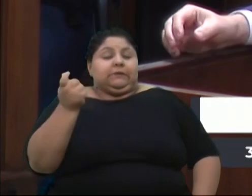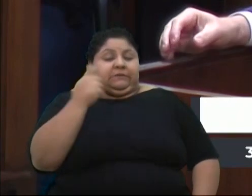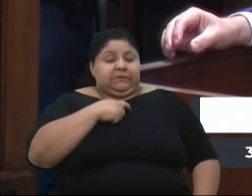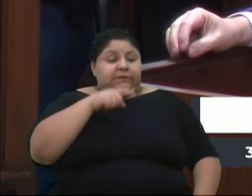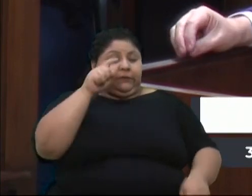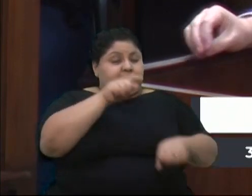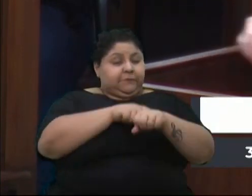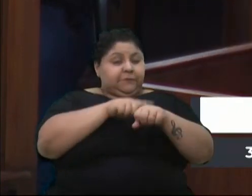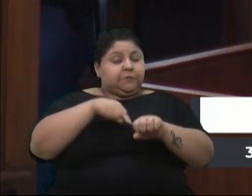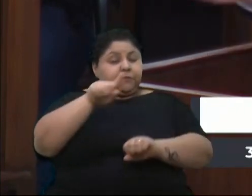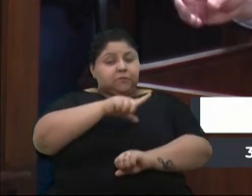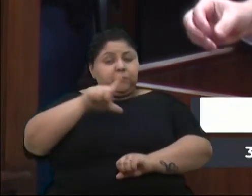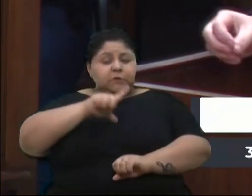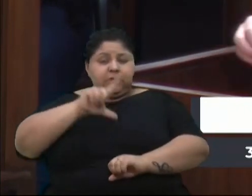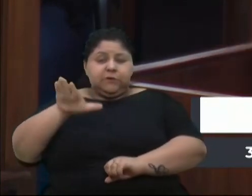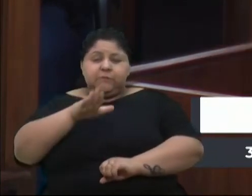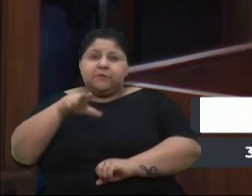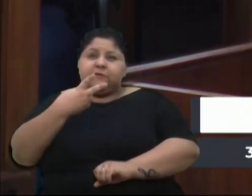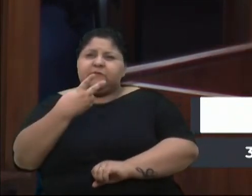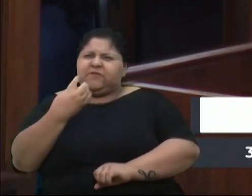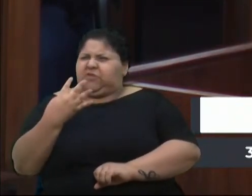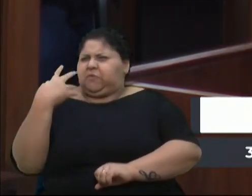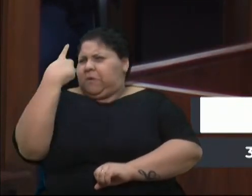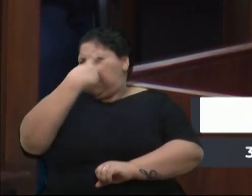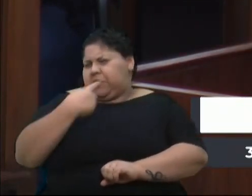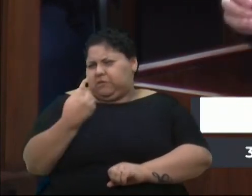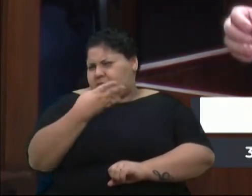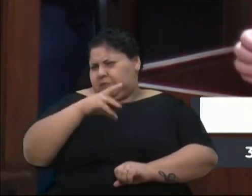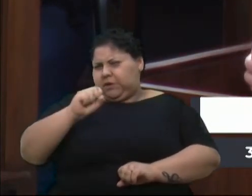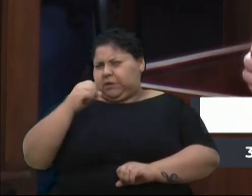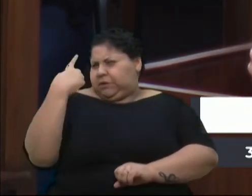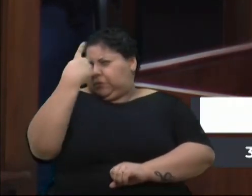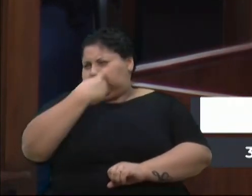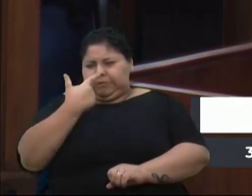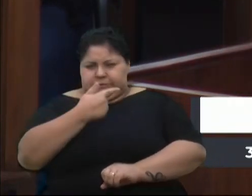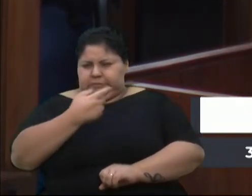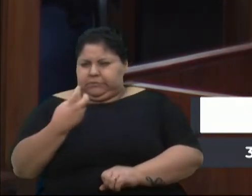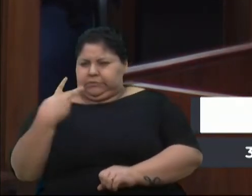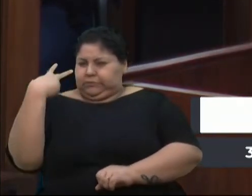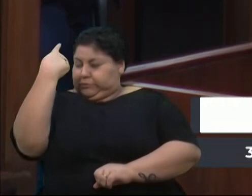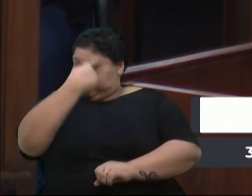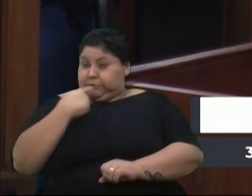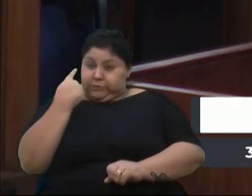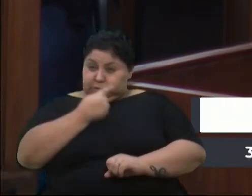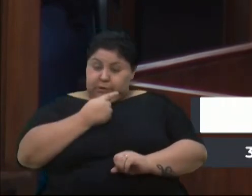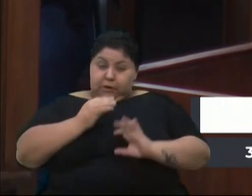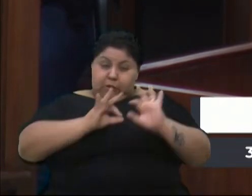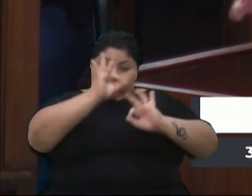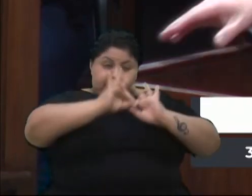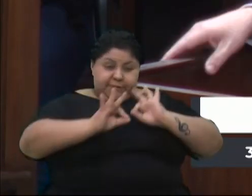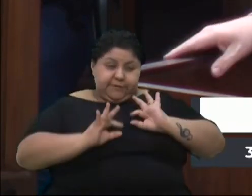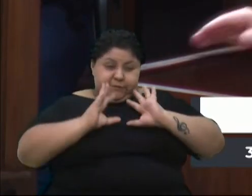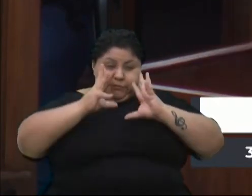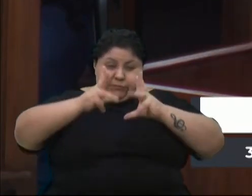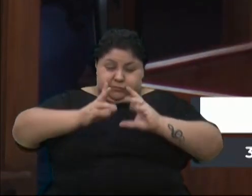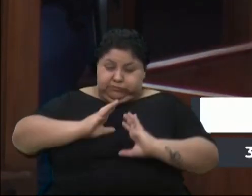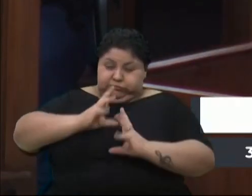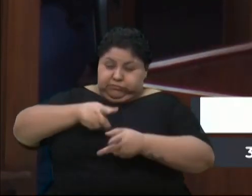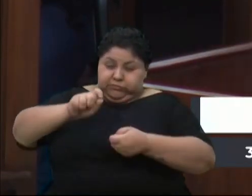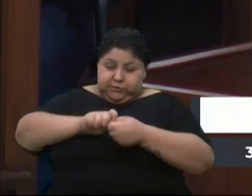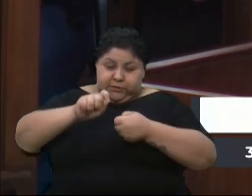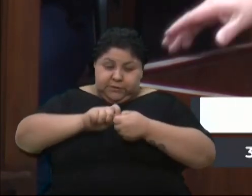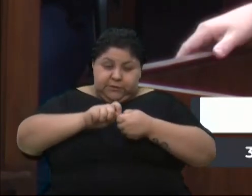Então, nós tínhamos ali questão de 24 horas, 48 horas, 72 horas para montar todas essas ações e fazer a defesa,